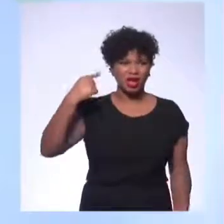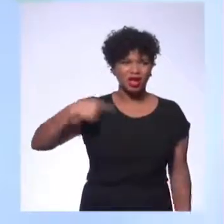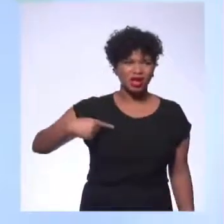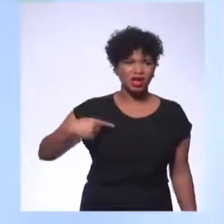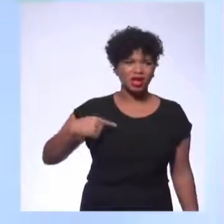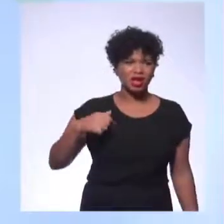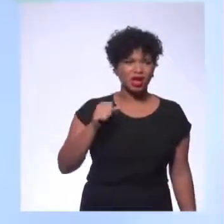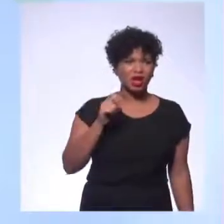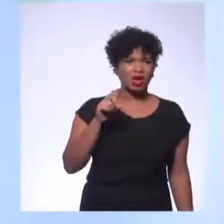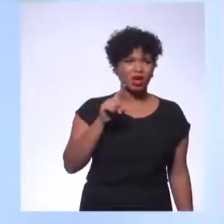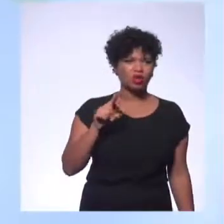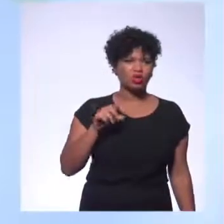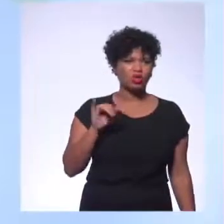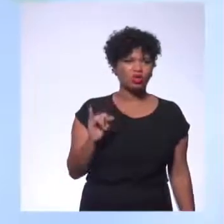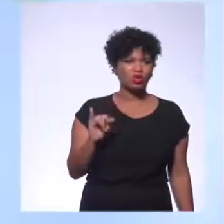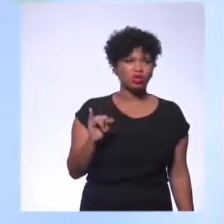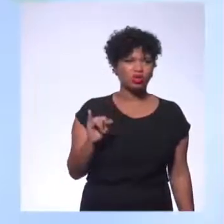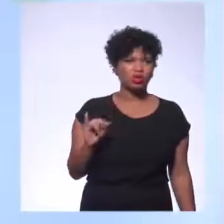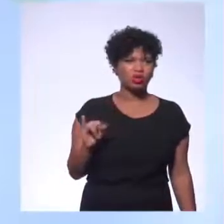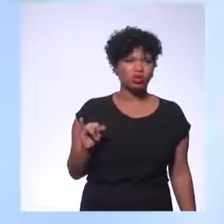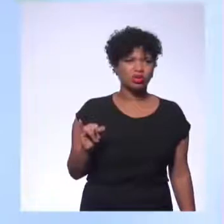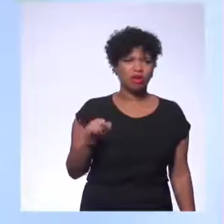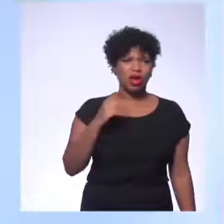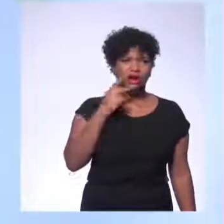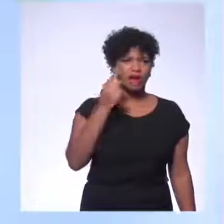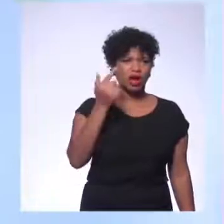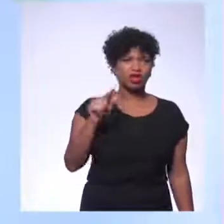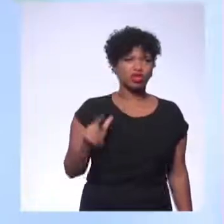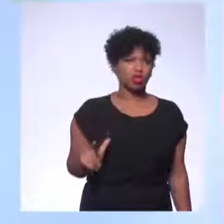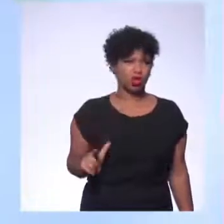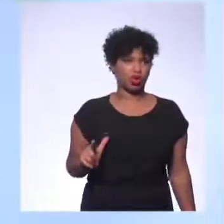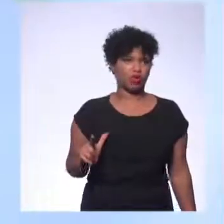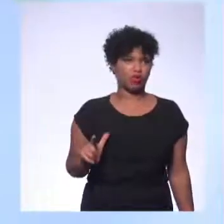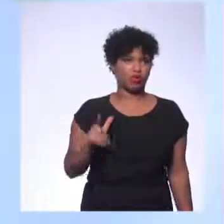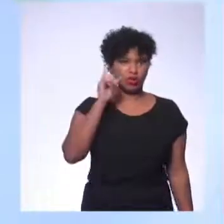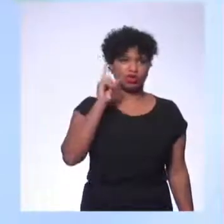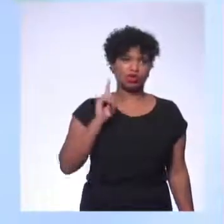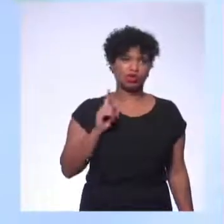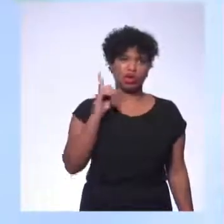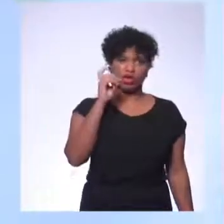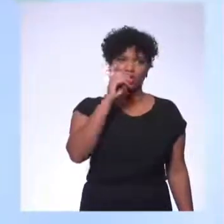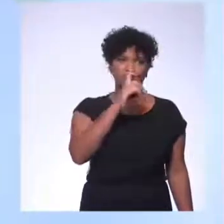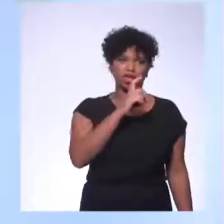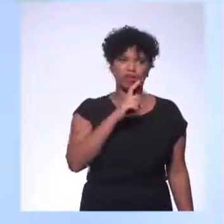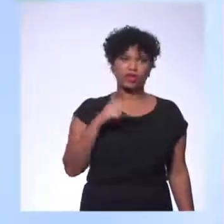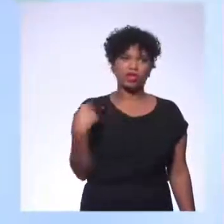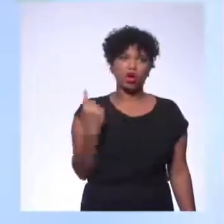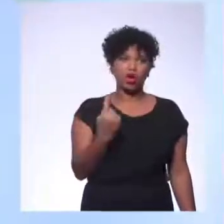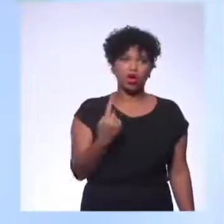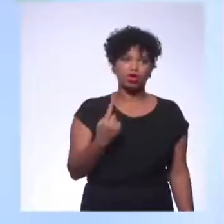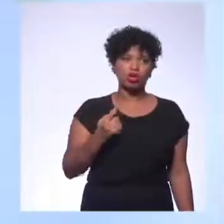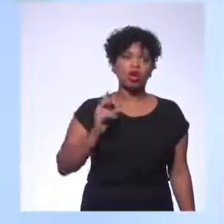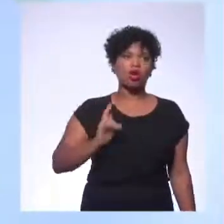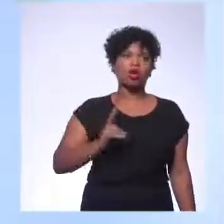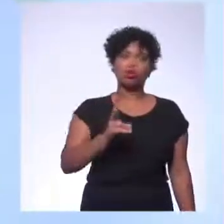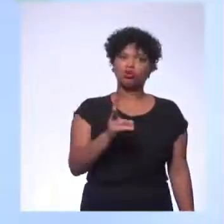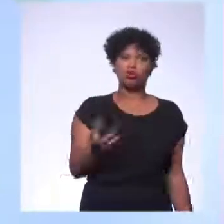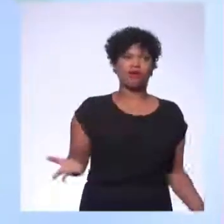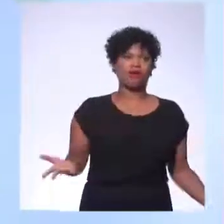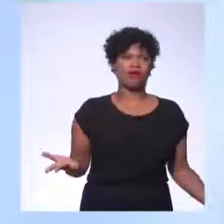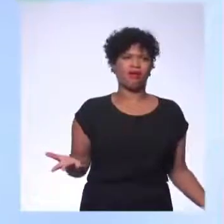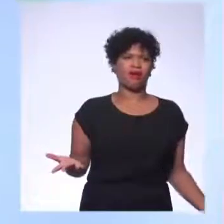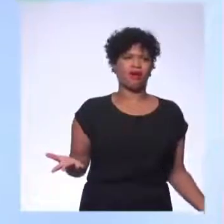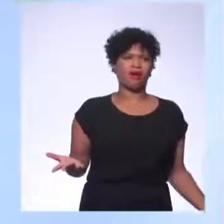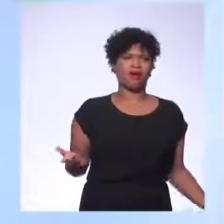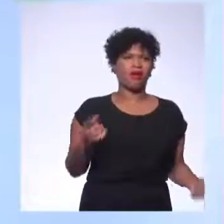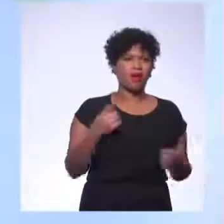Suzy, a professora começou a falar o que não deve novamente. Não sei se é comigo. Então, assim, fica difícil para a gente aqui manter a ordem se a gente